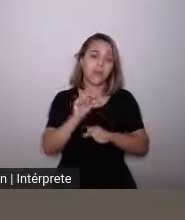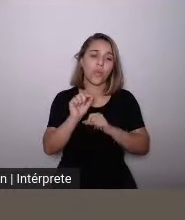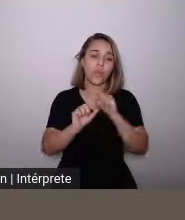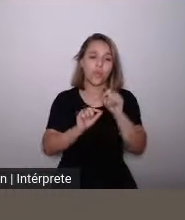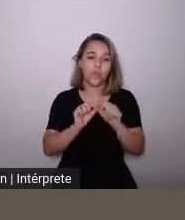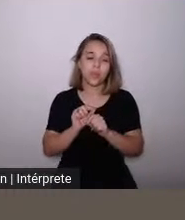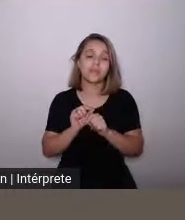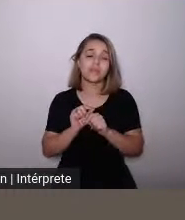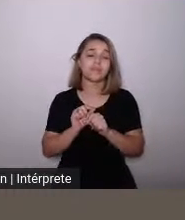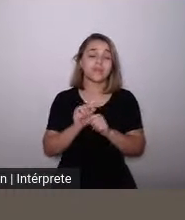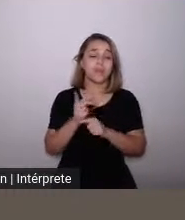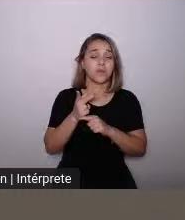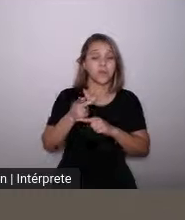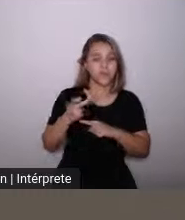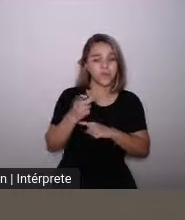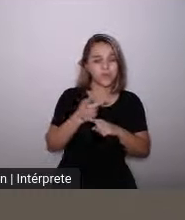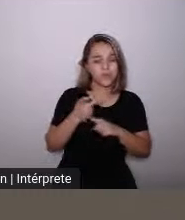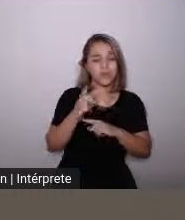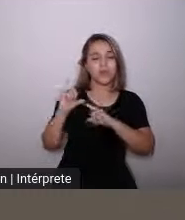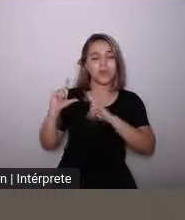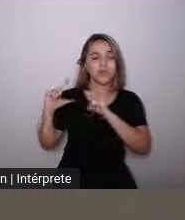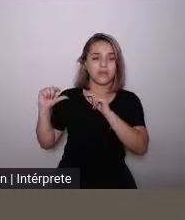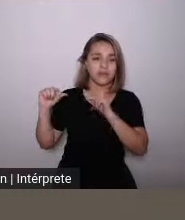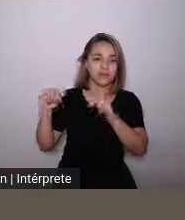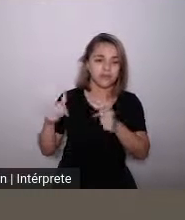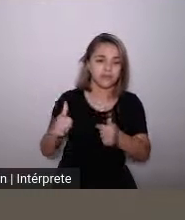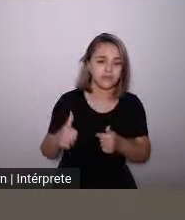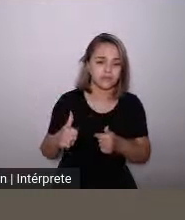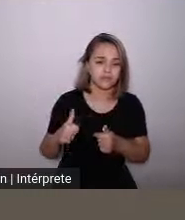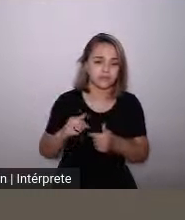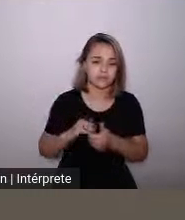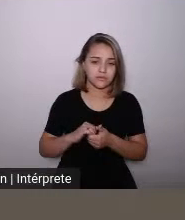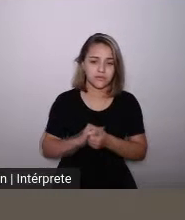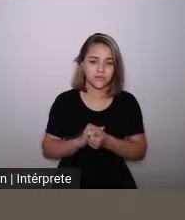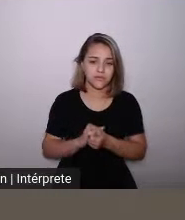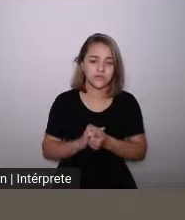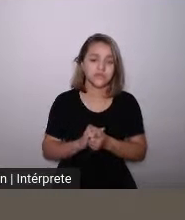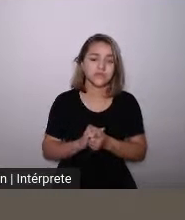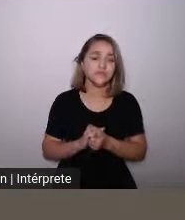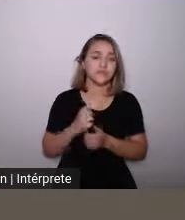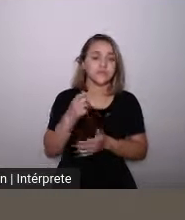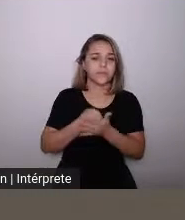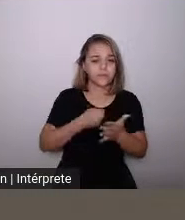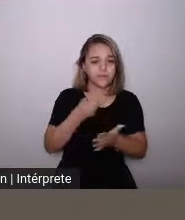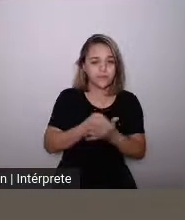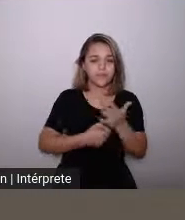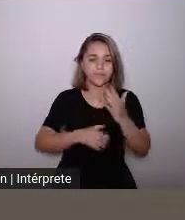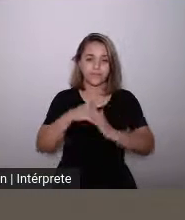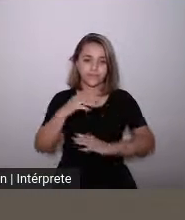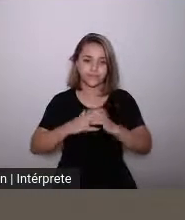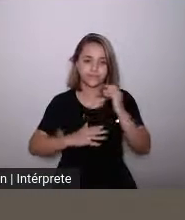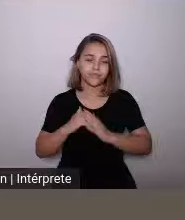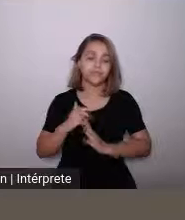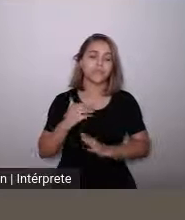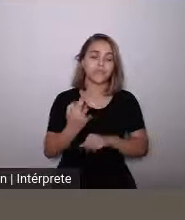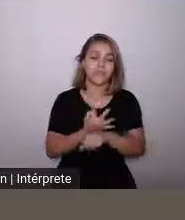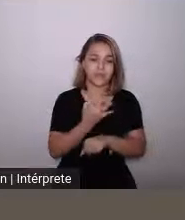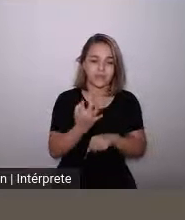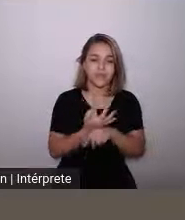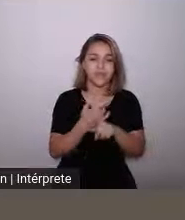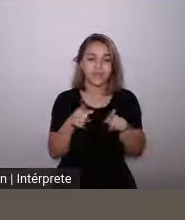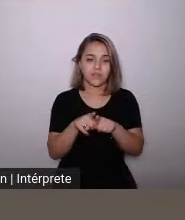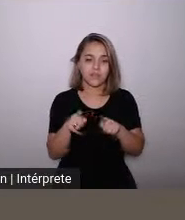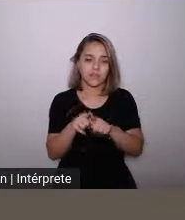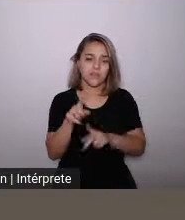de tradições afro-ameríndias, nas suas práticas de resistência, revisitadas mais recentemente por olhares